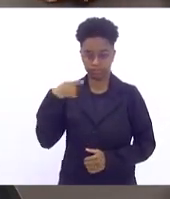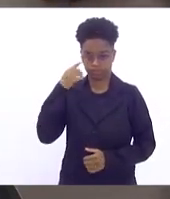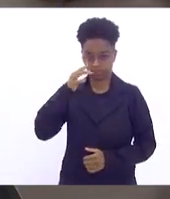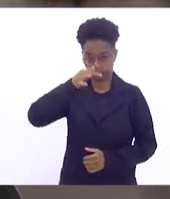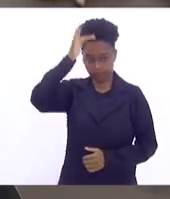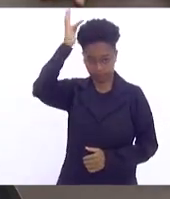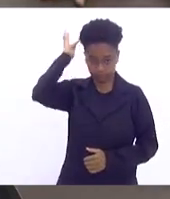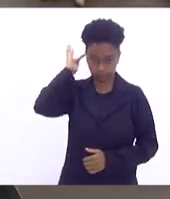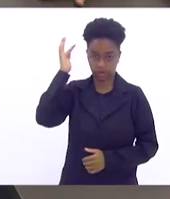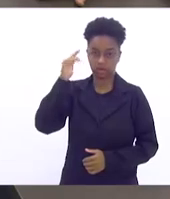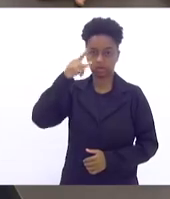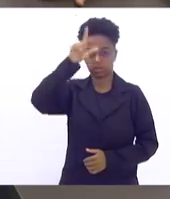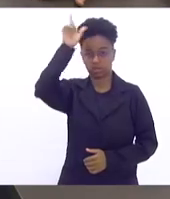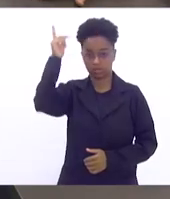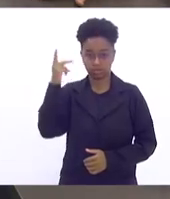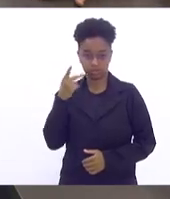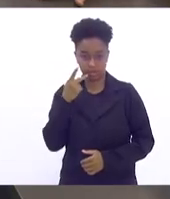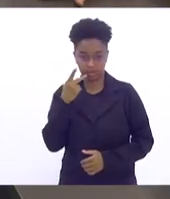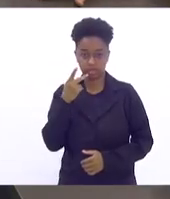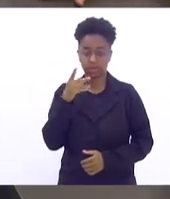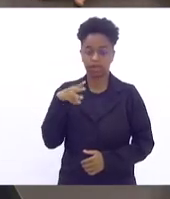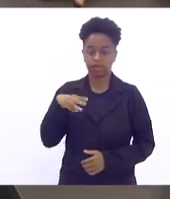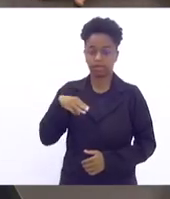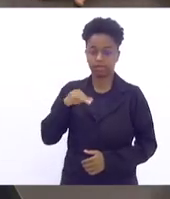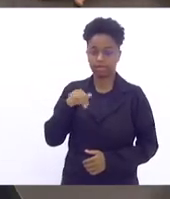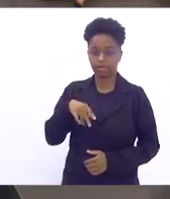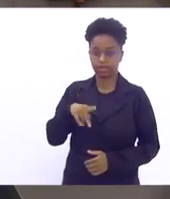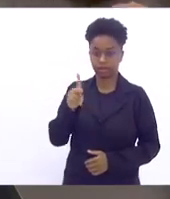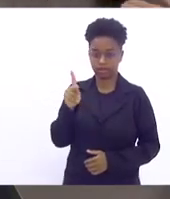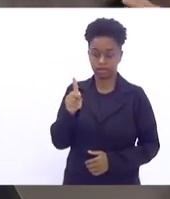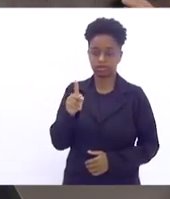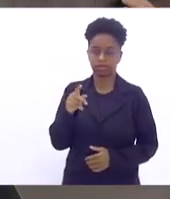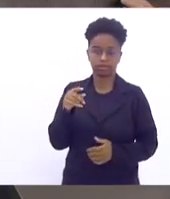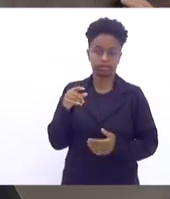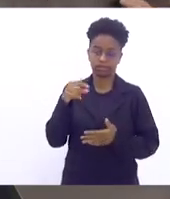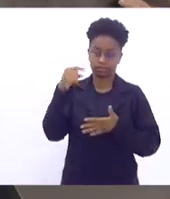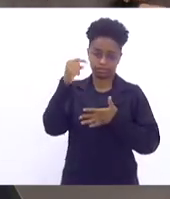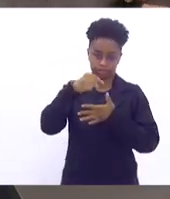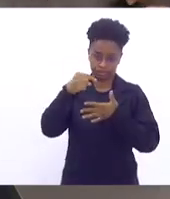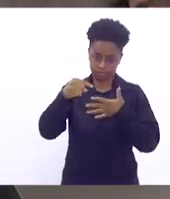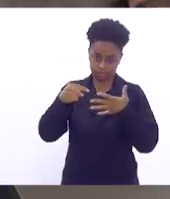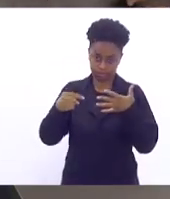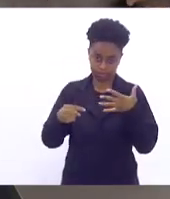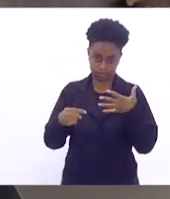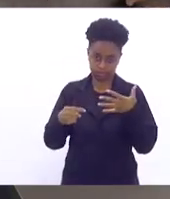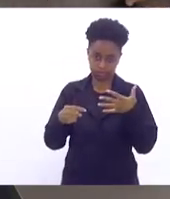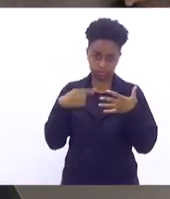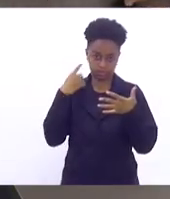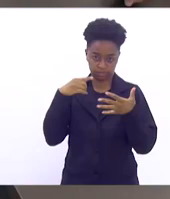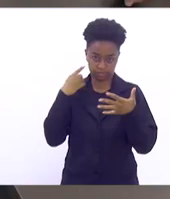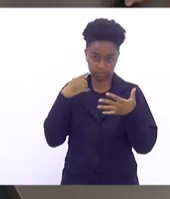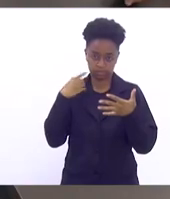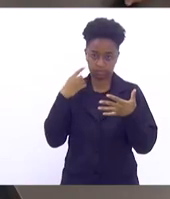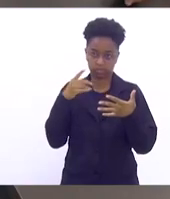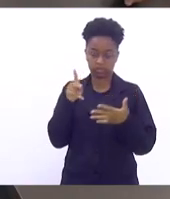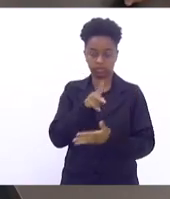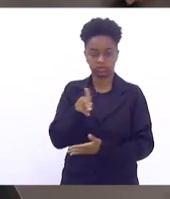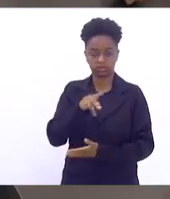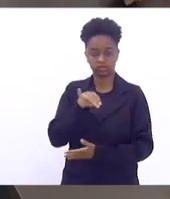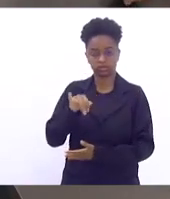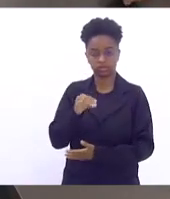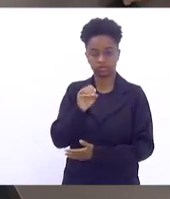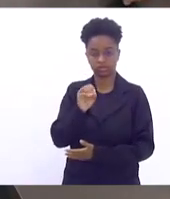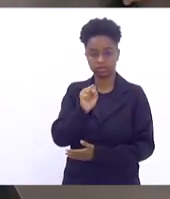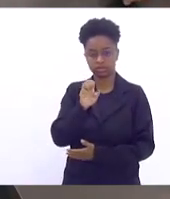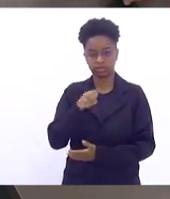Pacheco Deputado Luiz Paulo deputado Carlos Mickey deputada Célia Jordão Deputado Professor Josimar